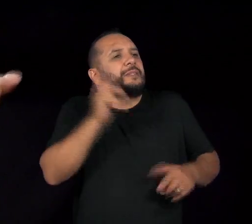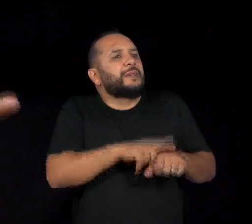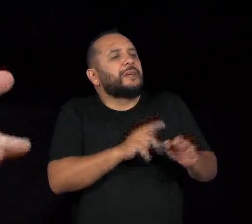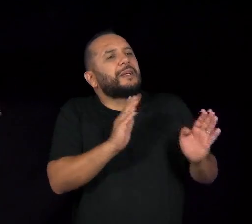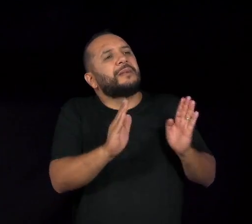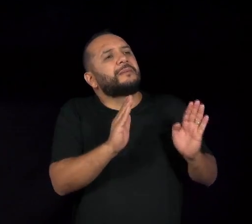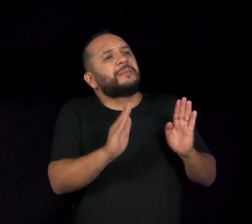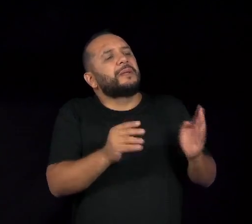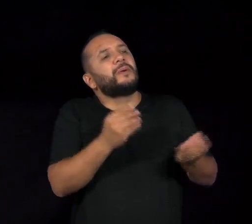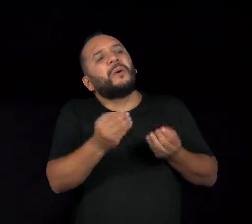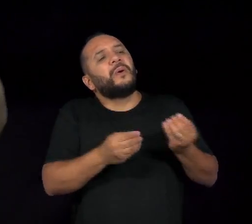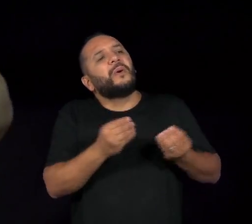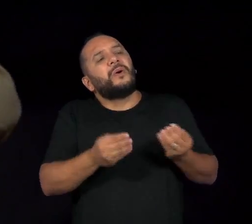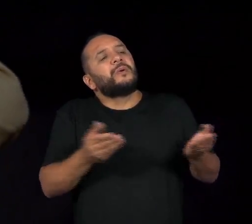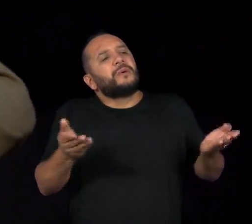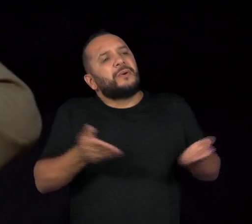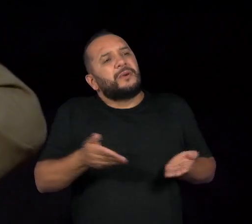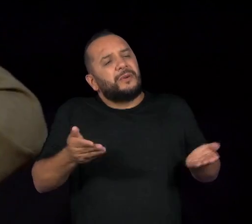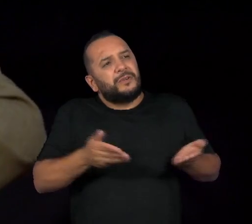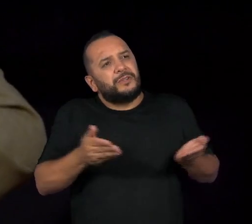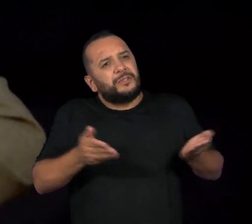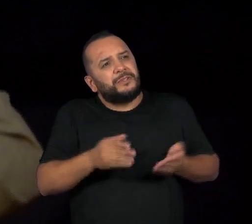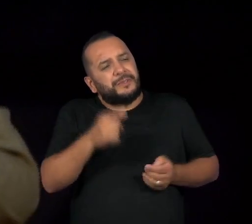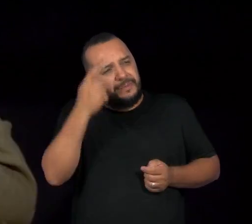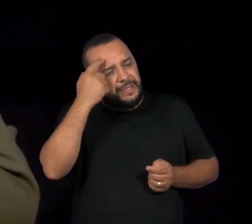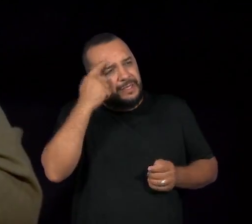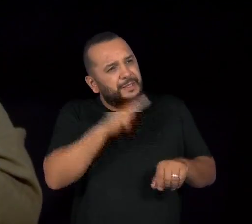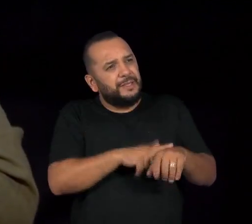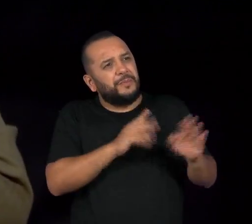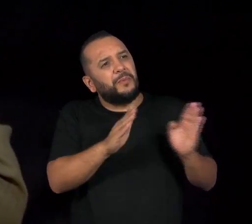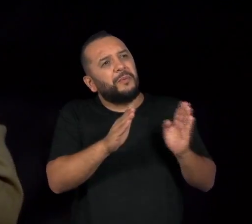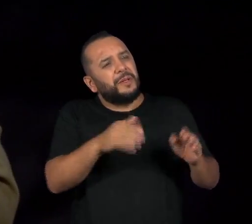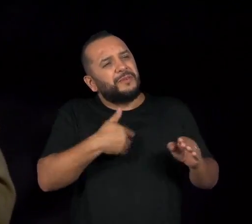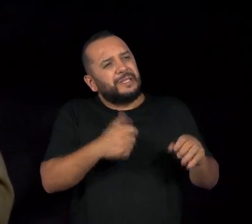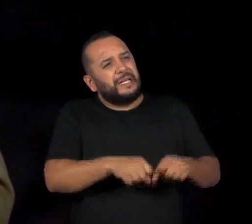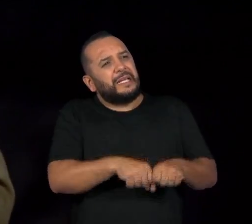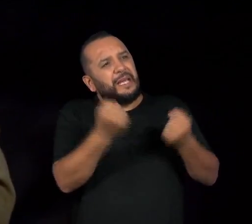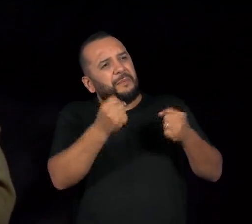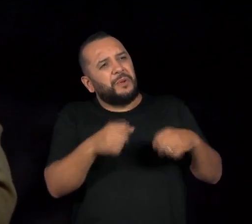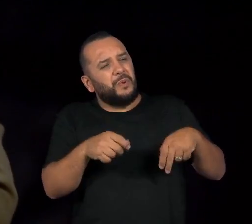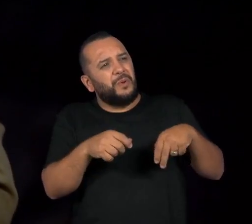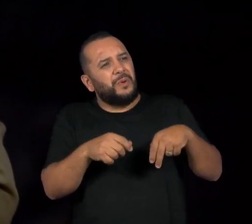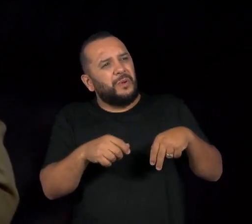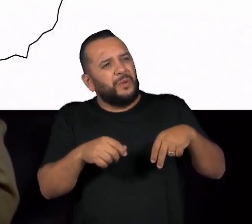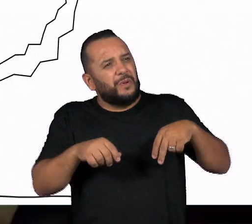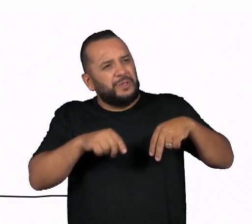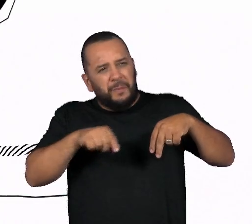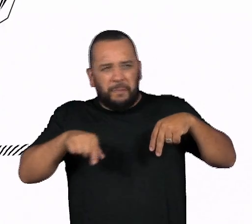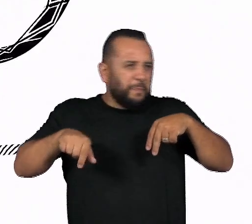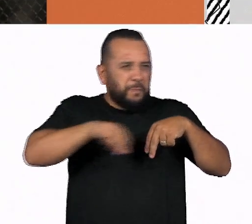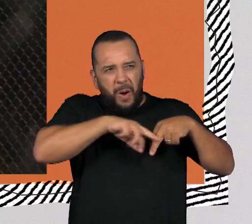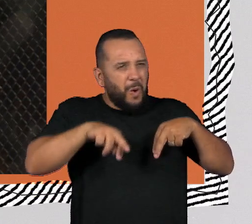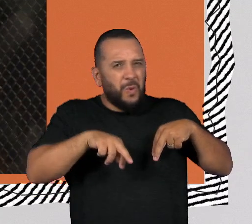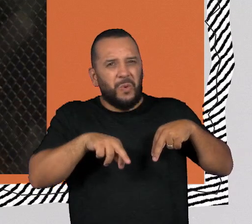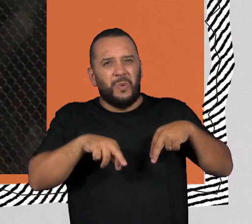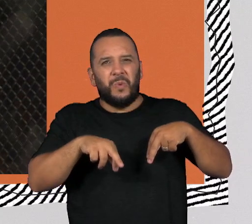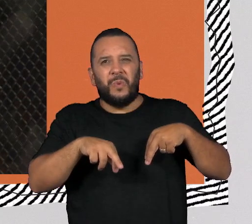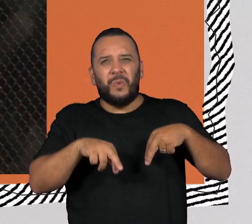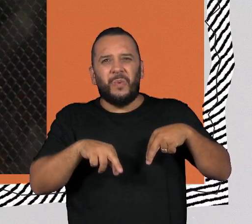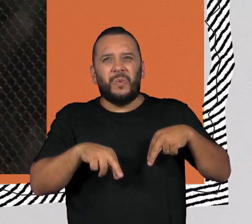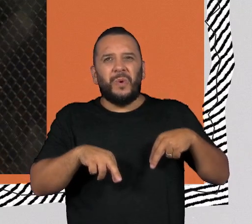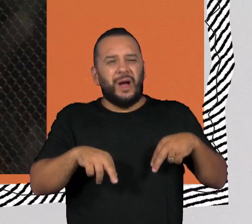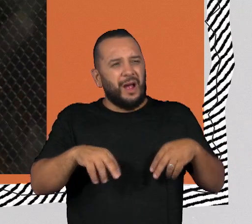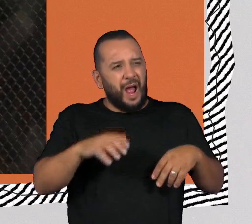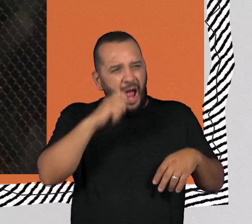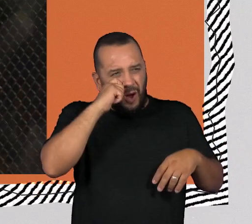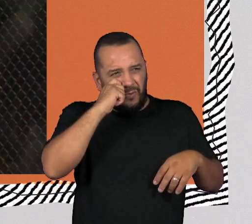você digere hoje aquele momento que você sofre aquela fratura em tempo real, ao